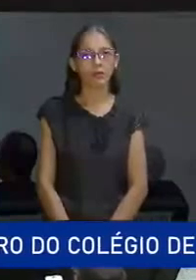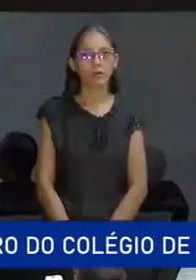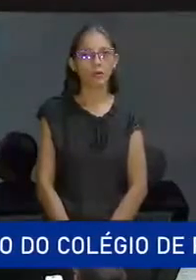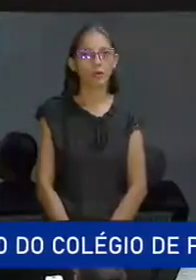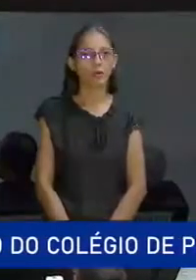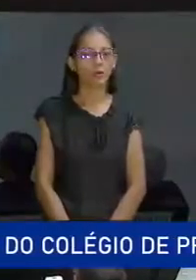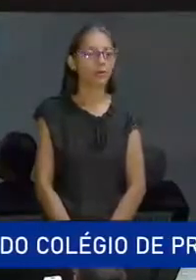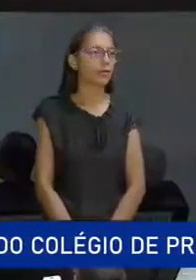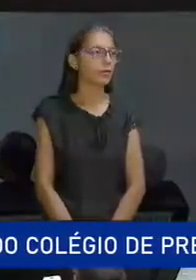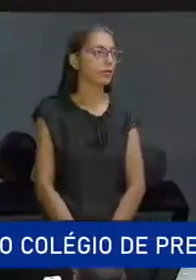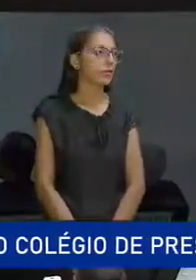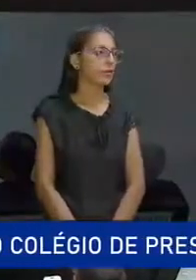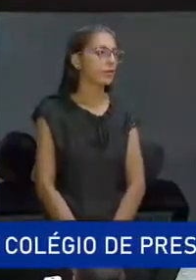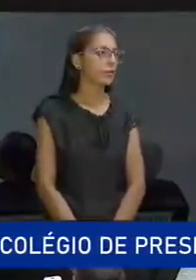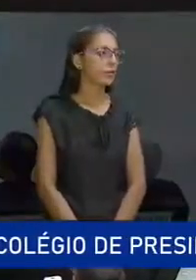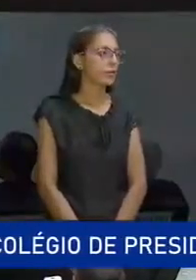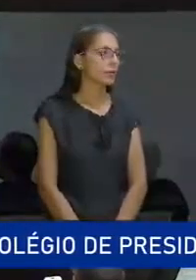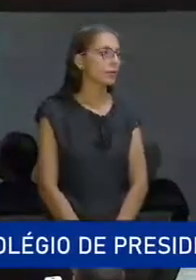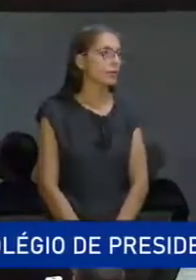Em forma de um, perdão.